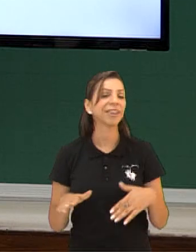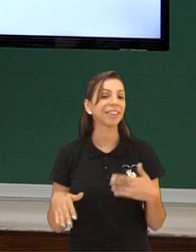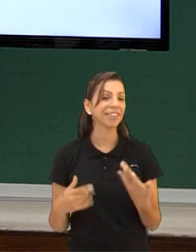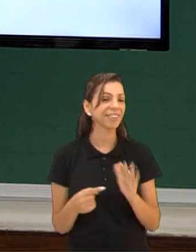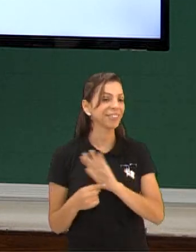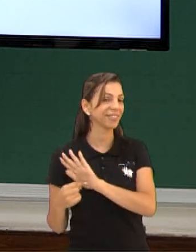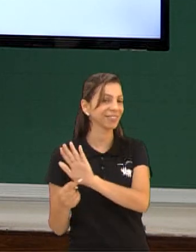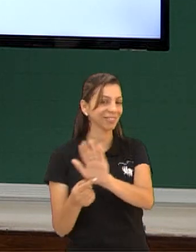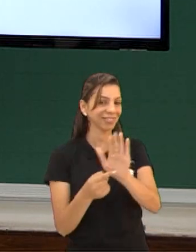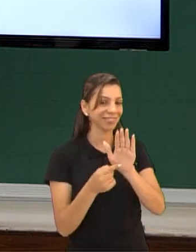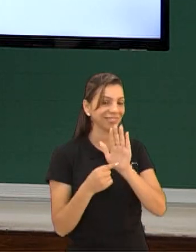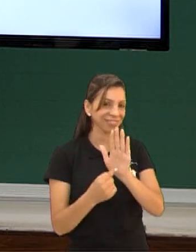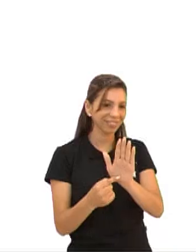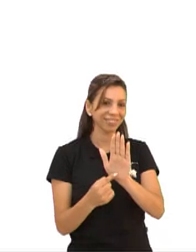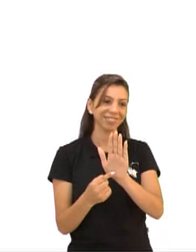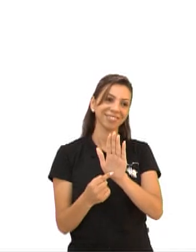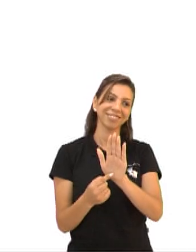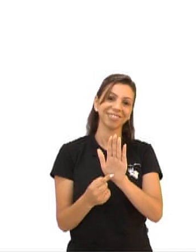trouxe aqui para vocês